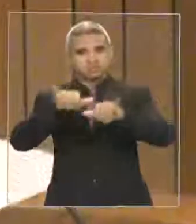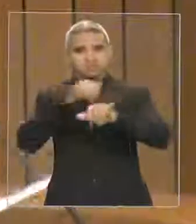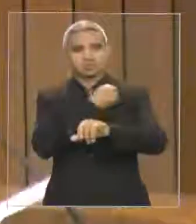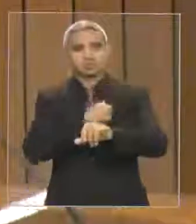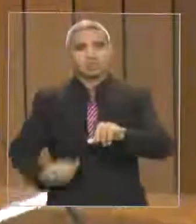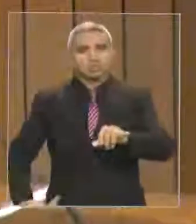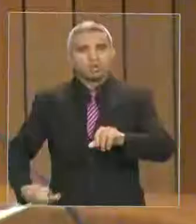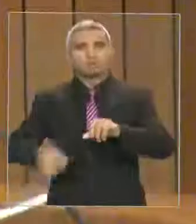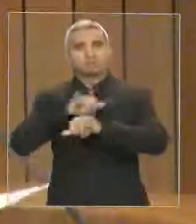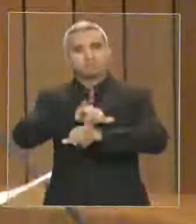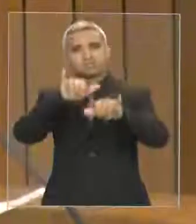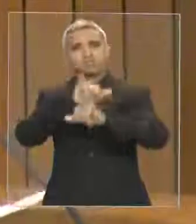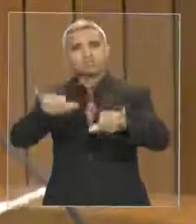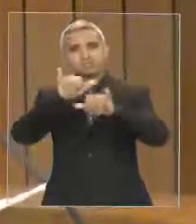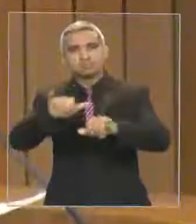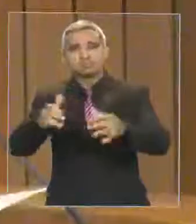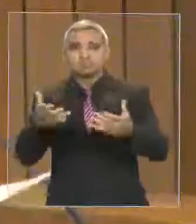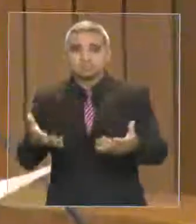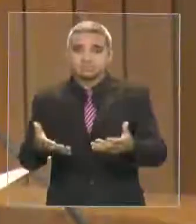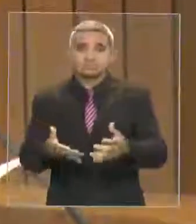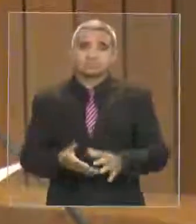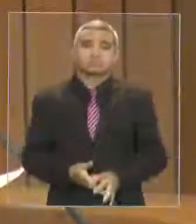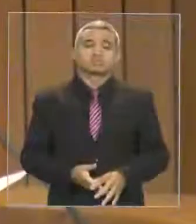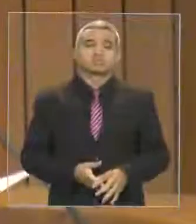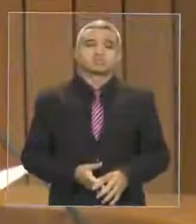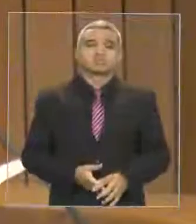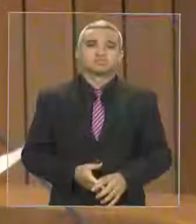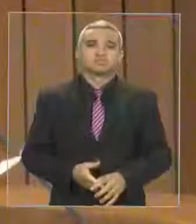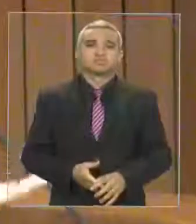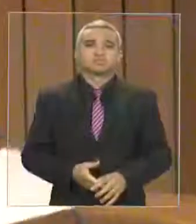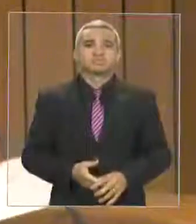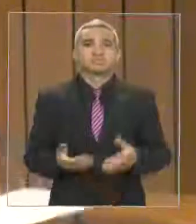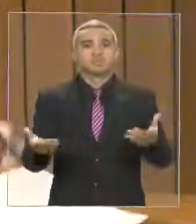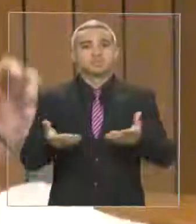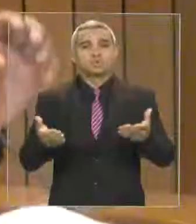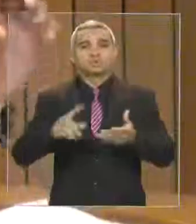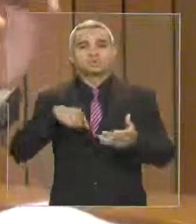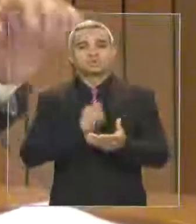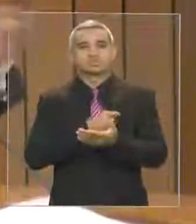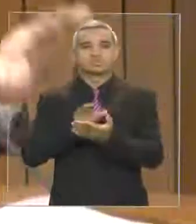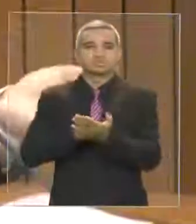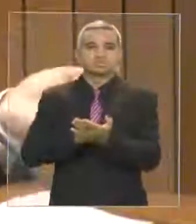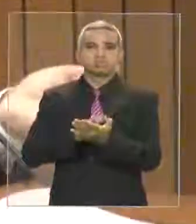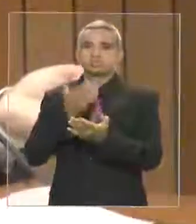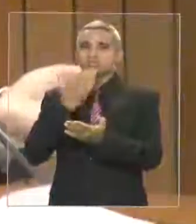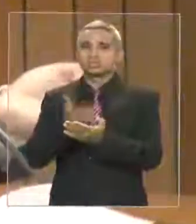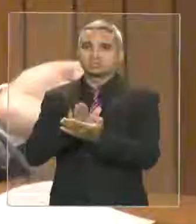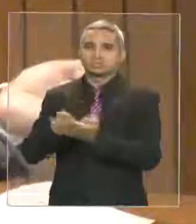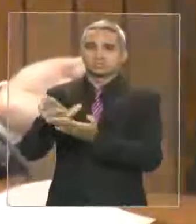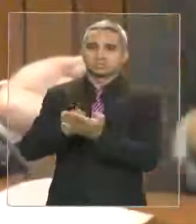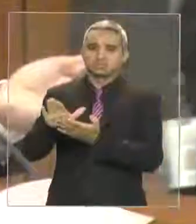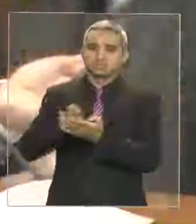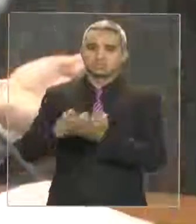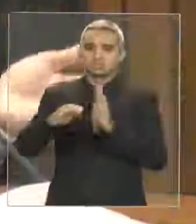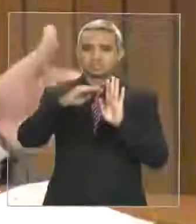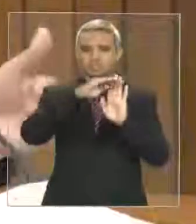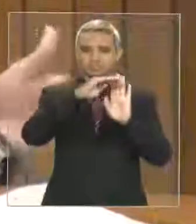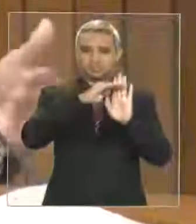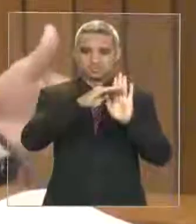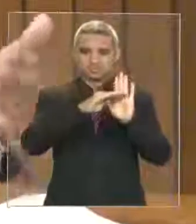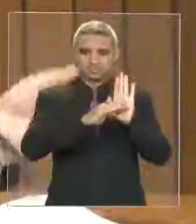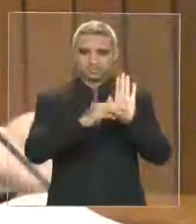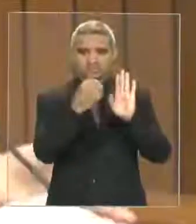governo, e solicitamos hoje, publicado hoje, pela deliberação da mesa, a relação por parte do governo do Estado